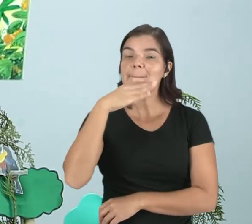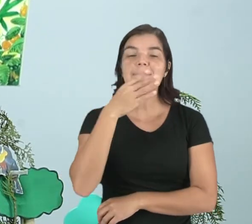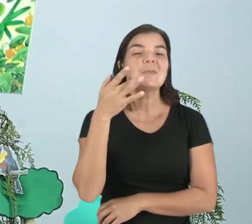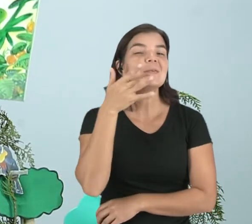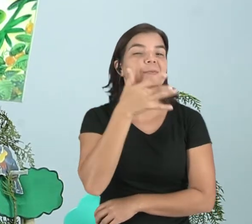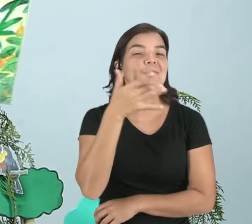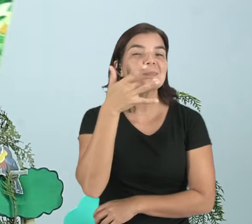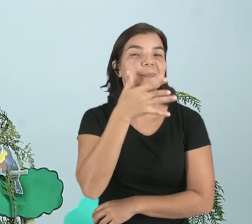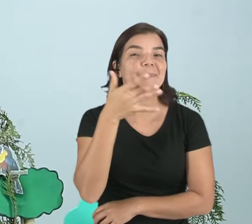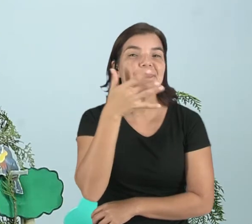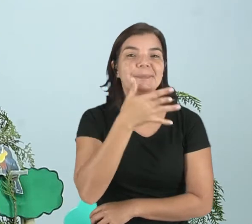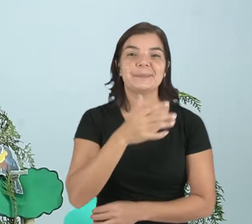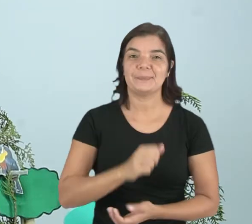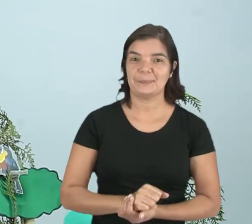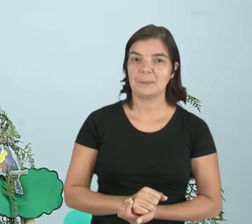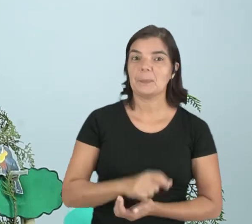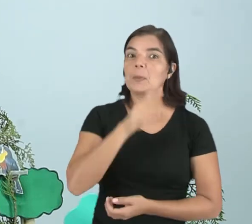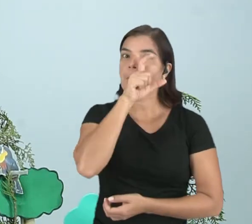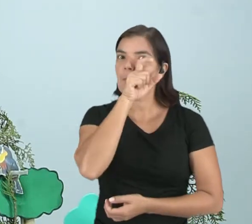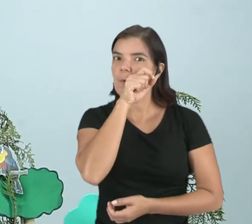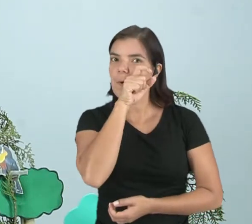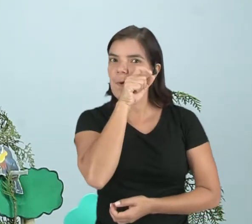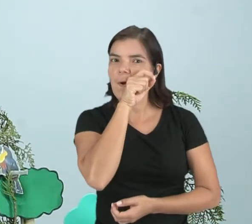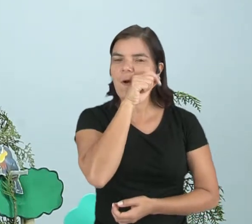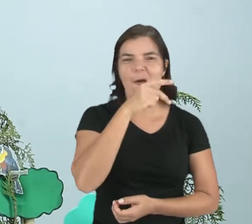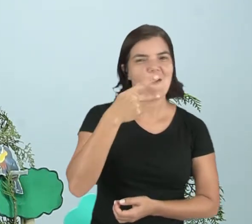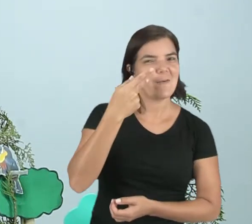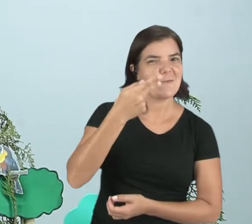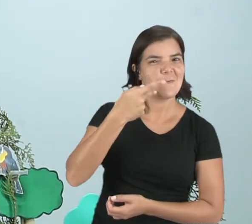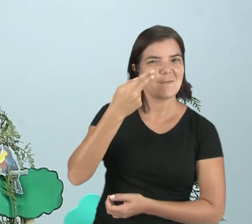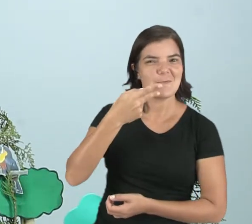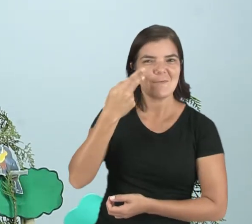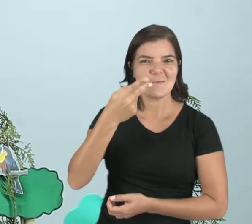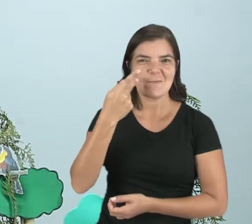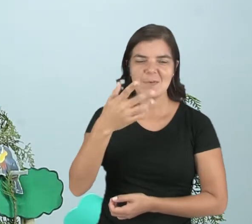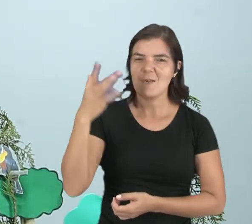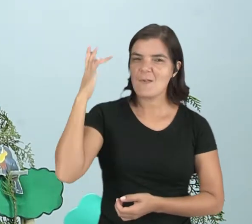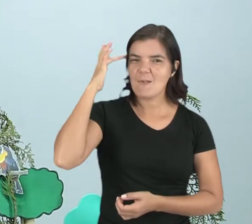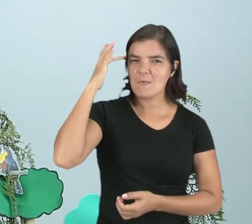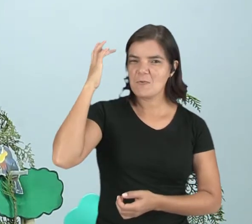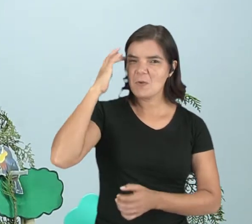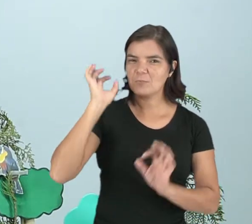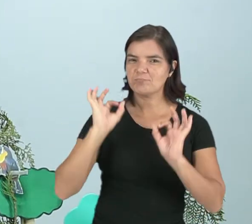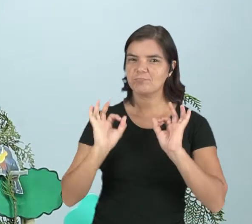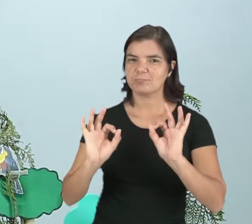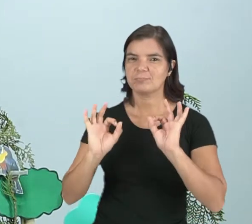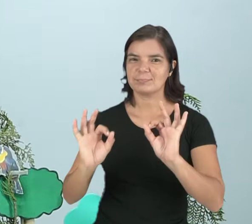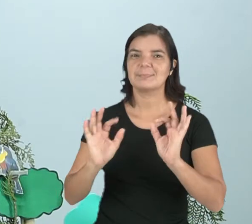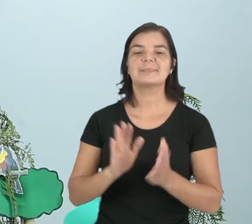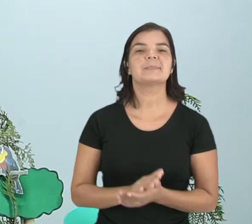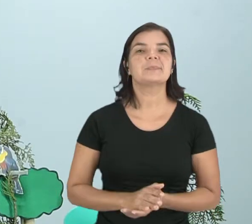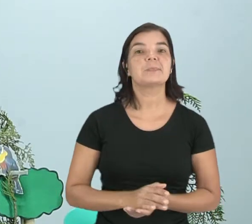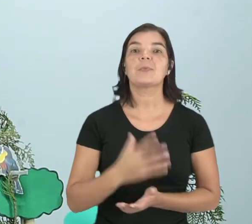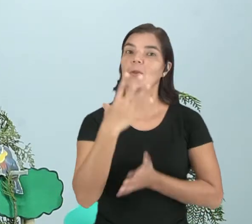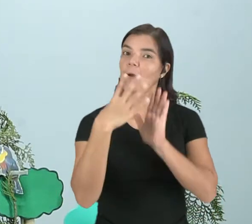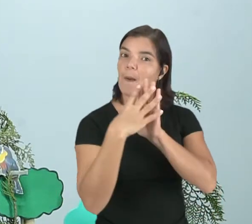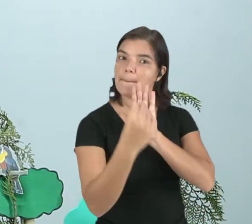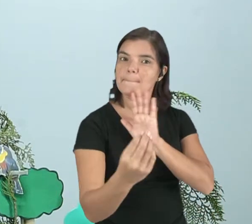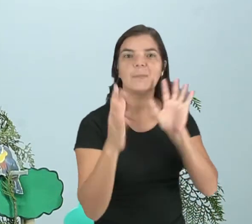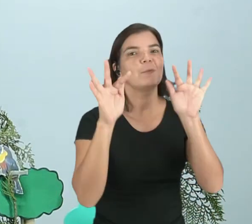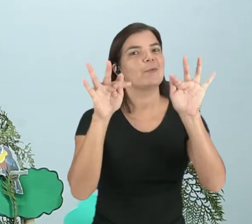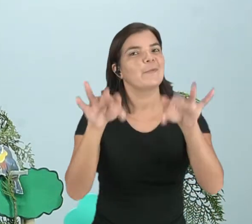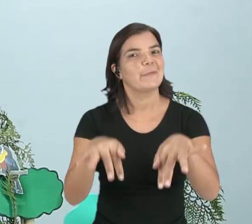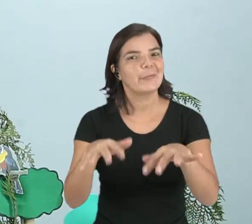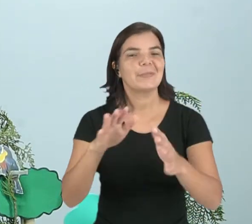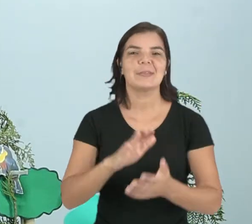gostosa. Juvenal tagarela, se achando tal, repete o final.